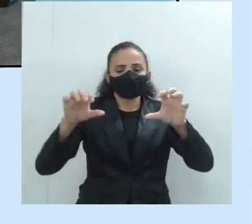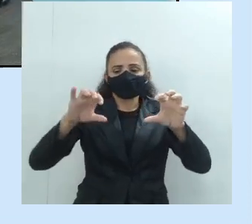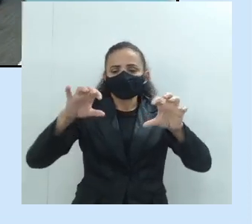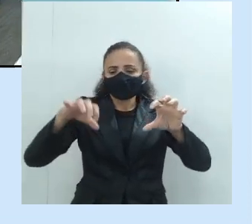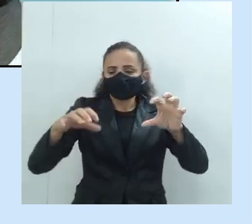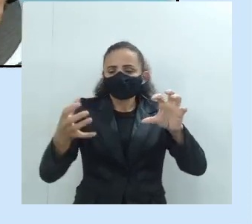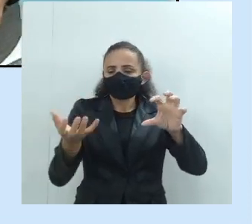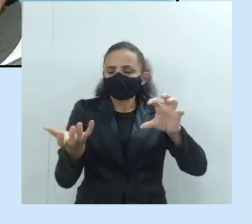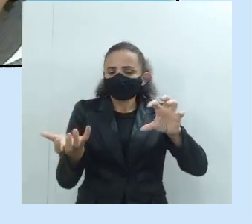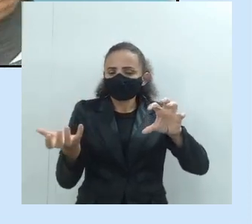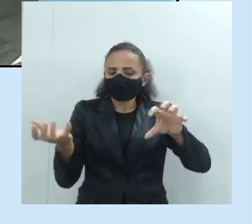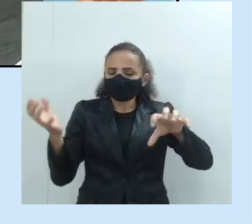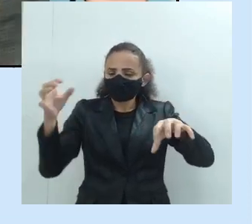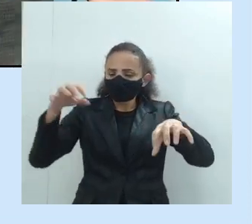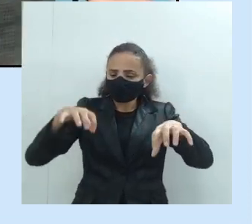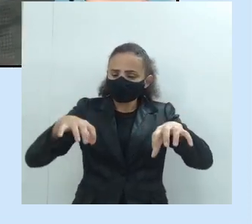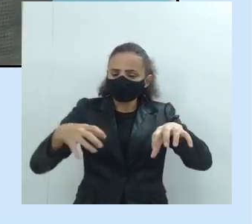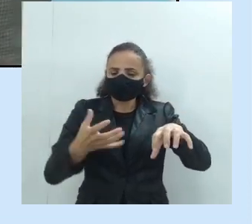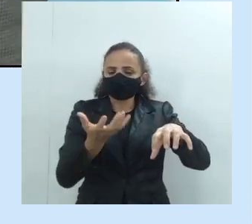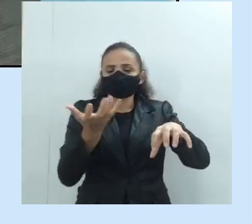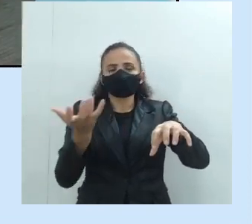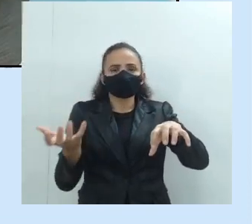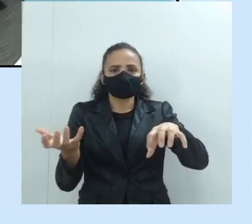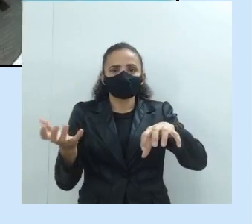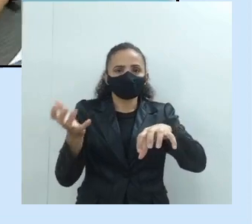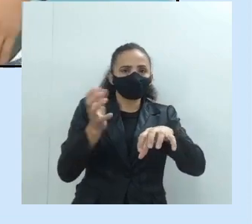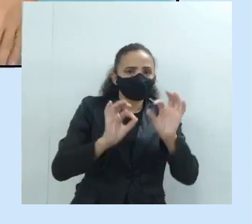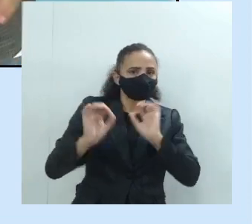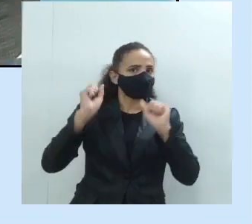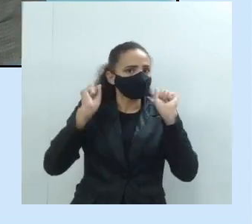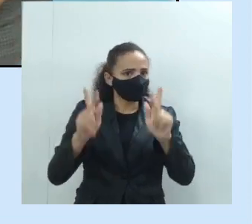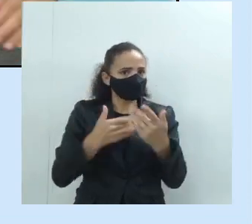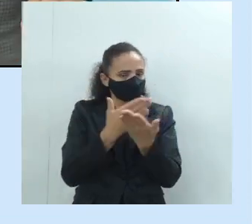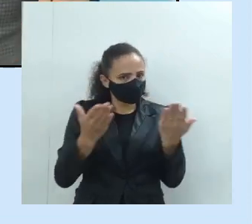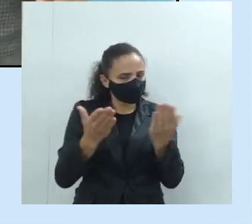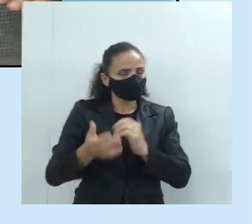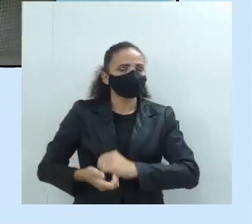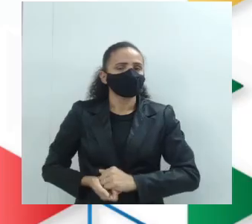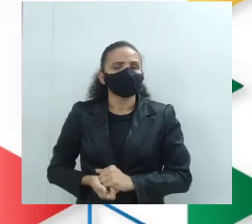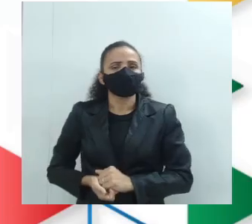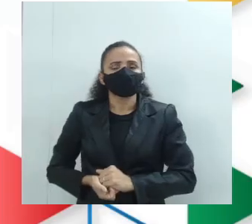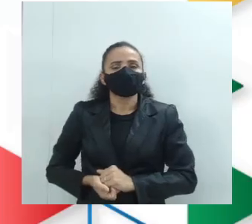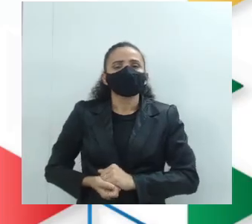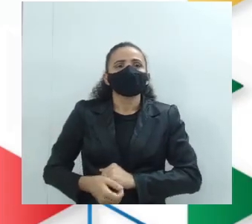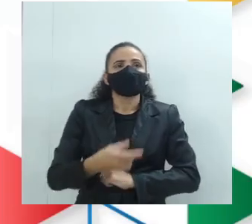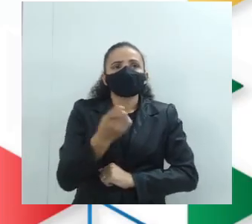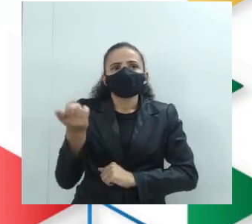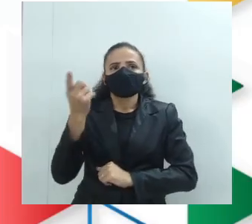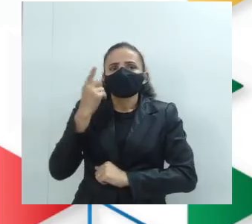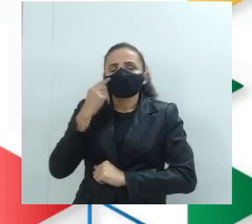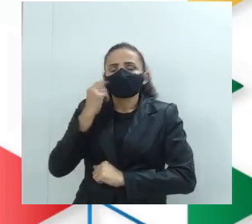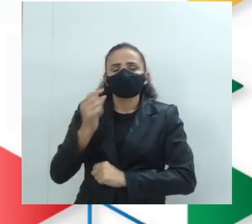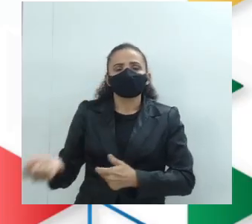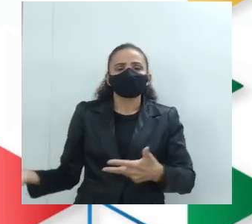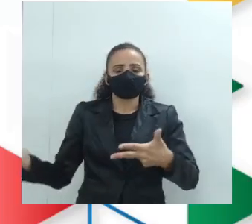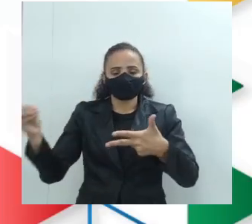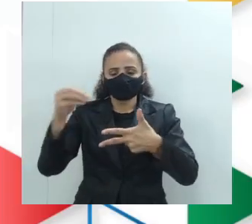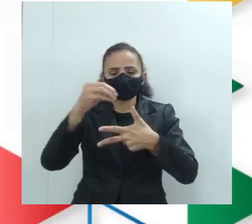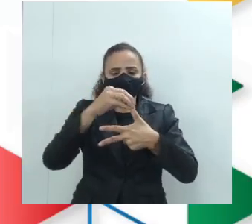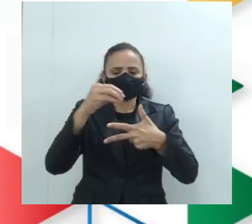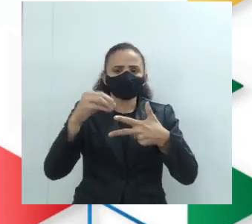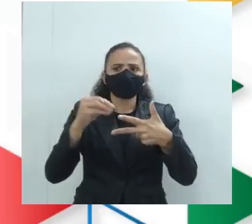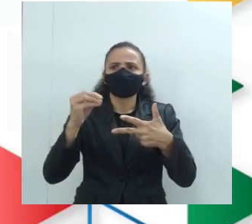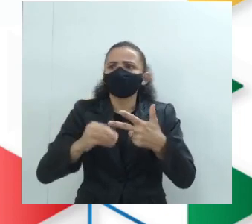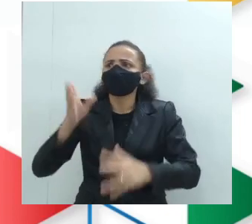nova figura, agora inversa à primeira, tá bom? Vamos lá. Questão do Enem. Caramba,